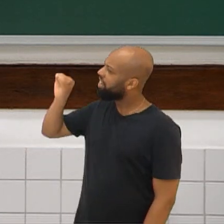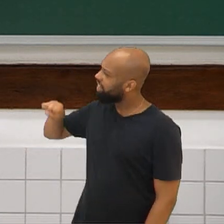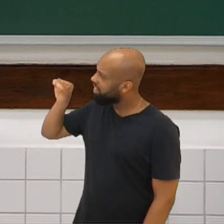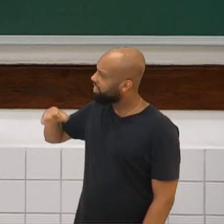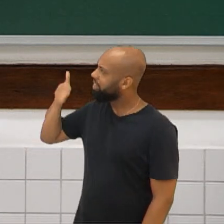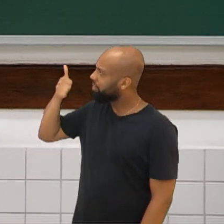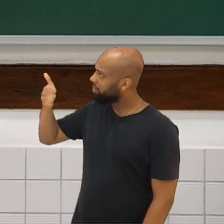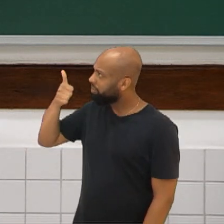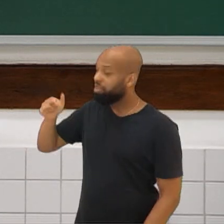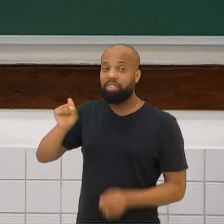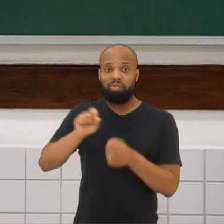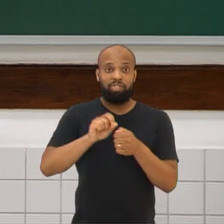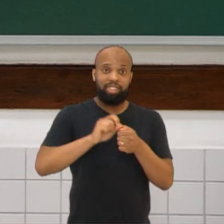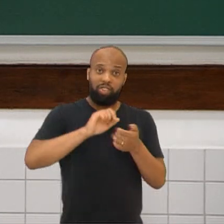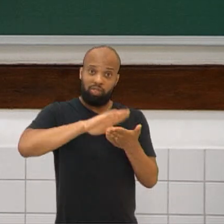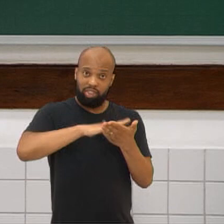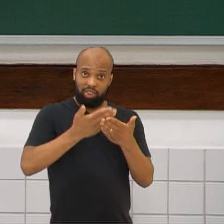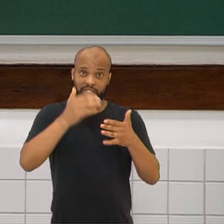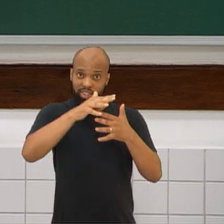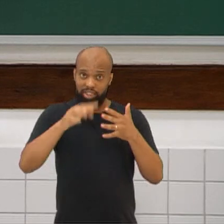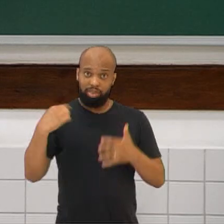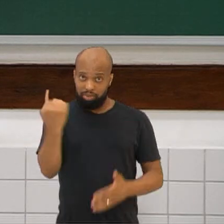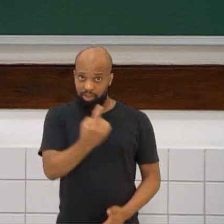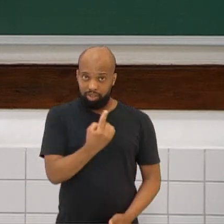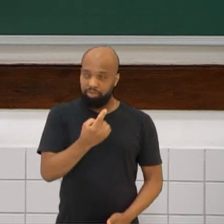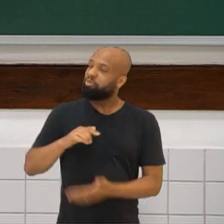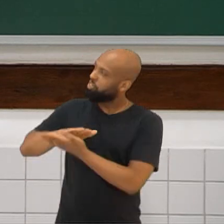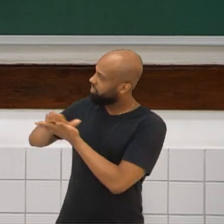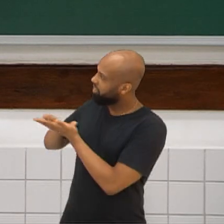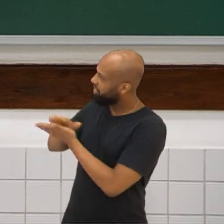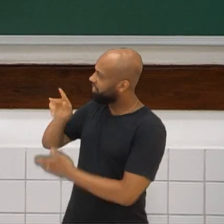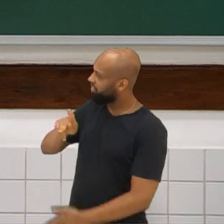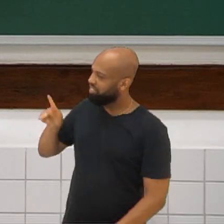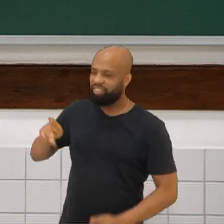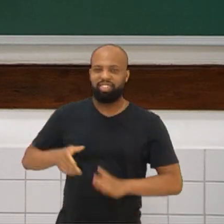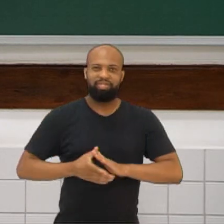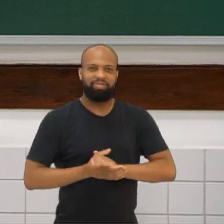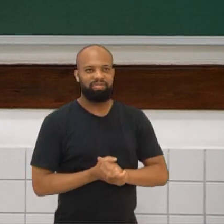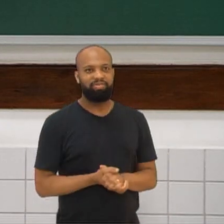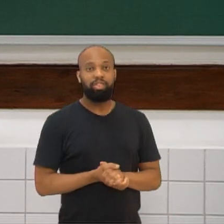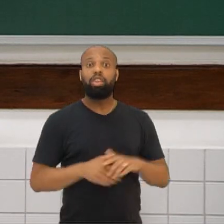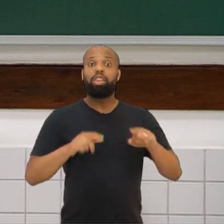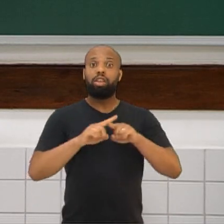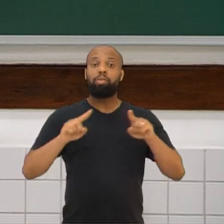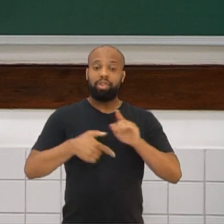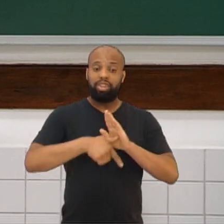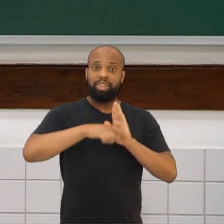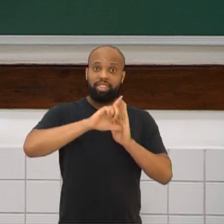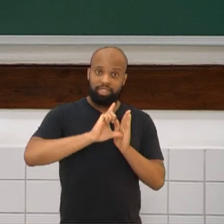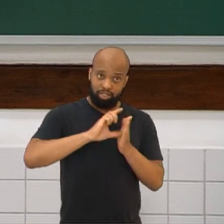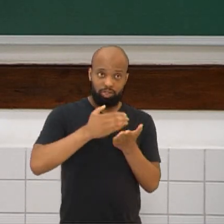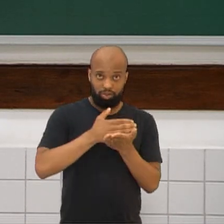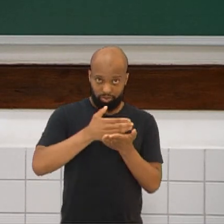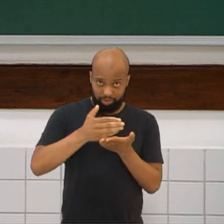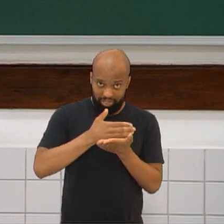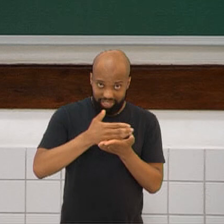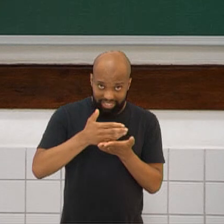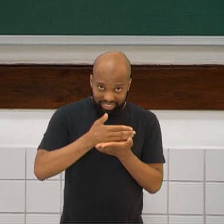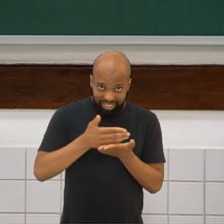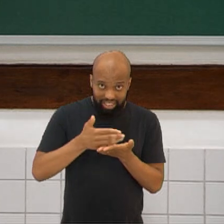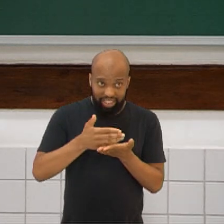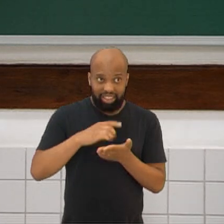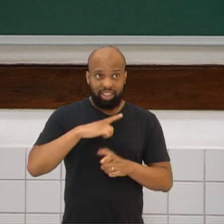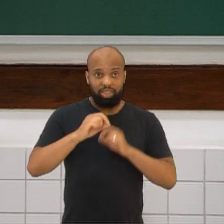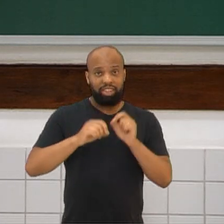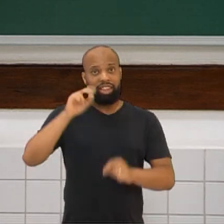Ele está fazendo a tradução em Libras para nós. Muito obrigada. Pessoal, antes de começar a aula, vamos lembrar dos